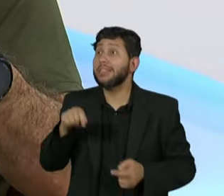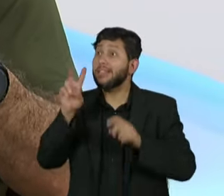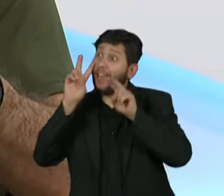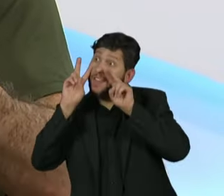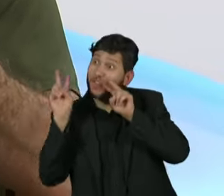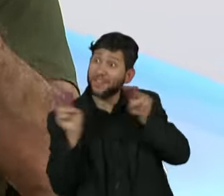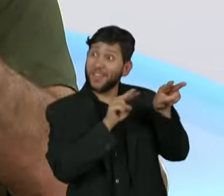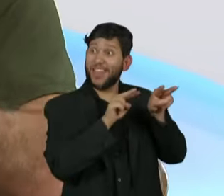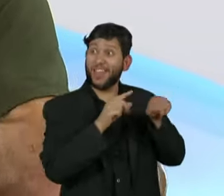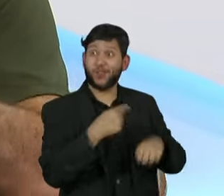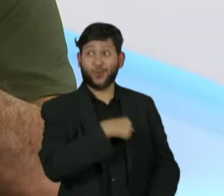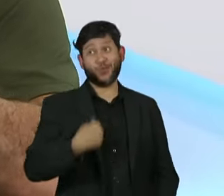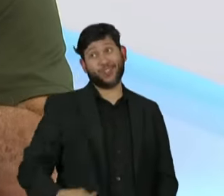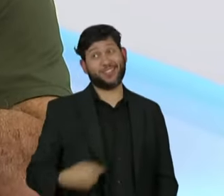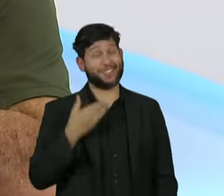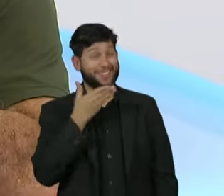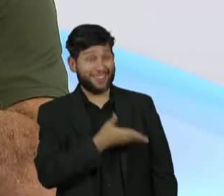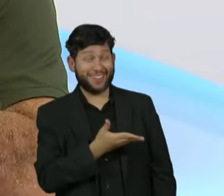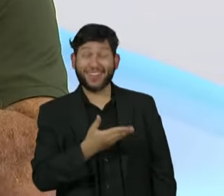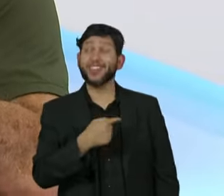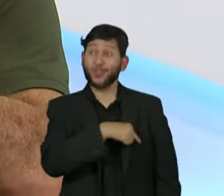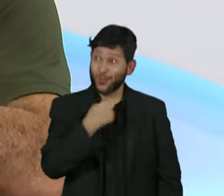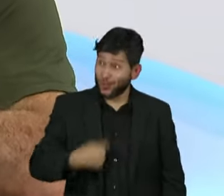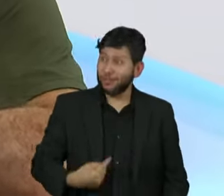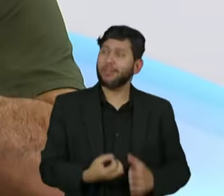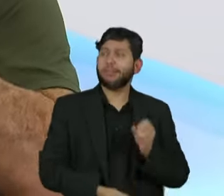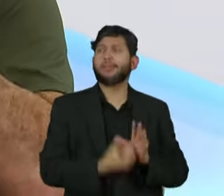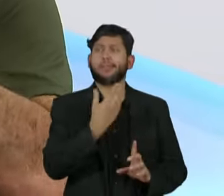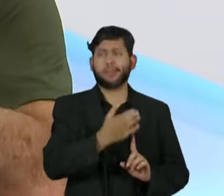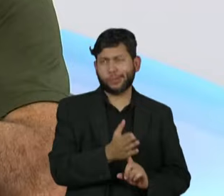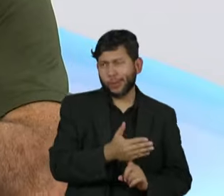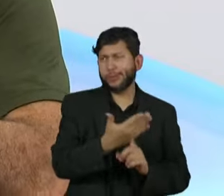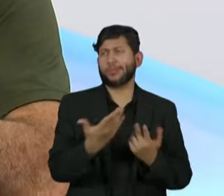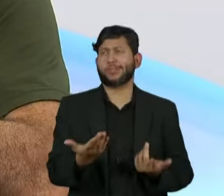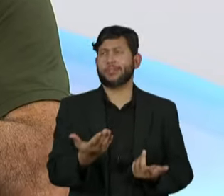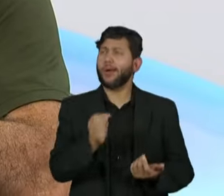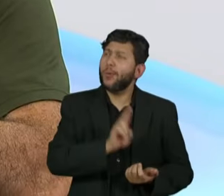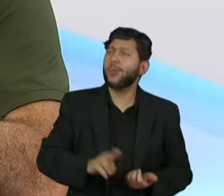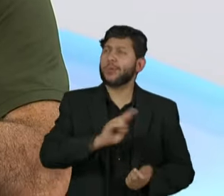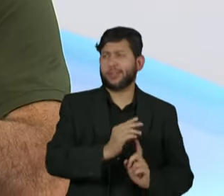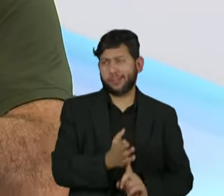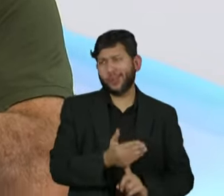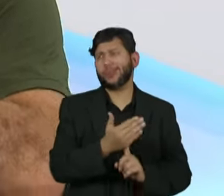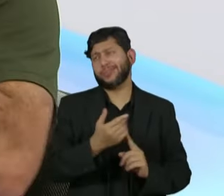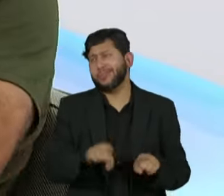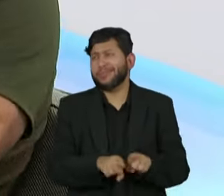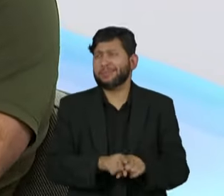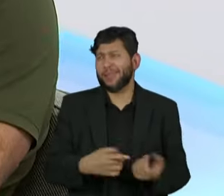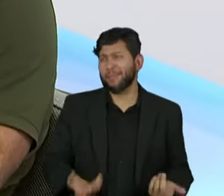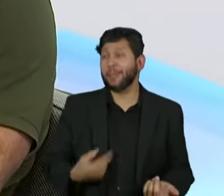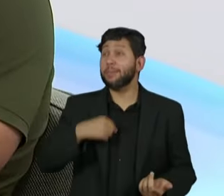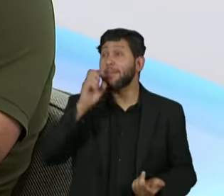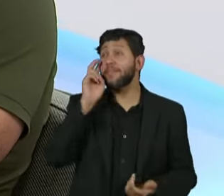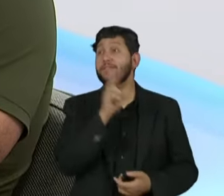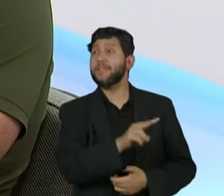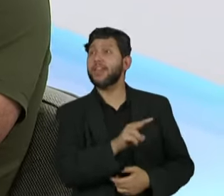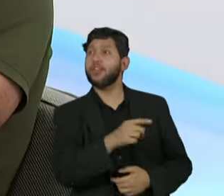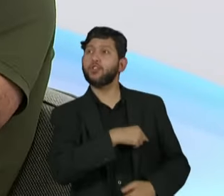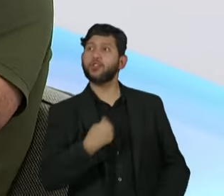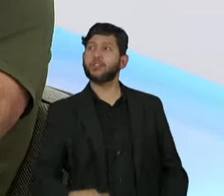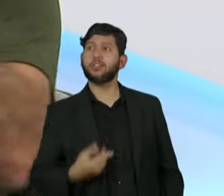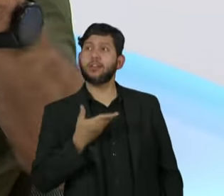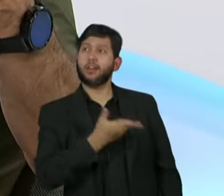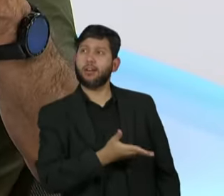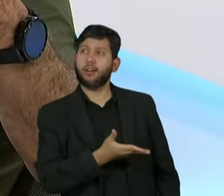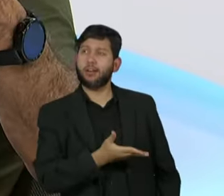para a China que é um grande produtor de tecnologia obviamente um grande consumidor de tecnologia também a gente viria olhar pra China e